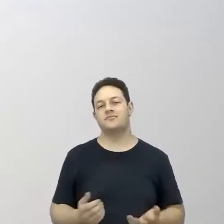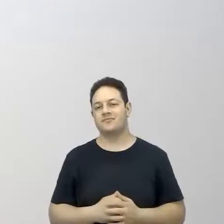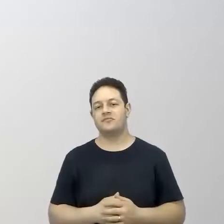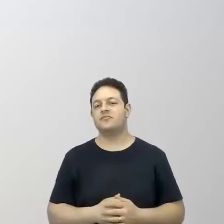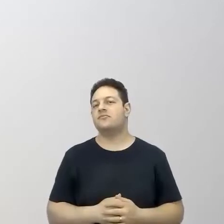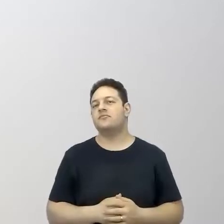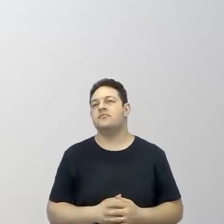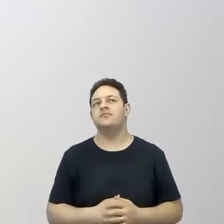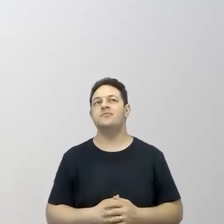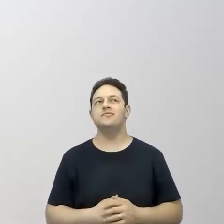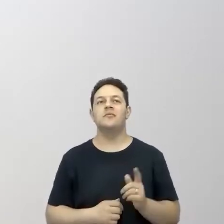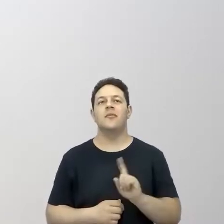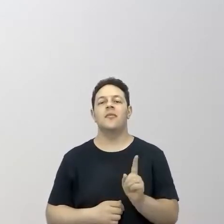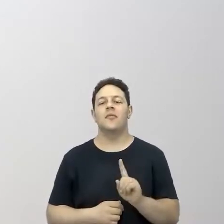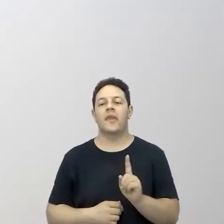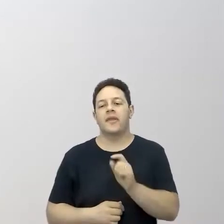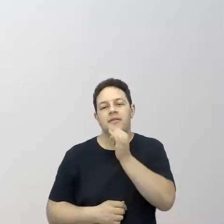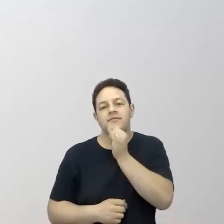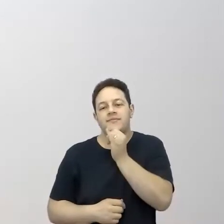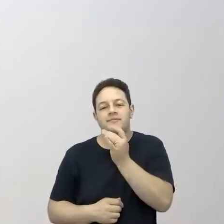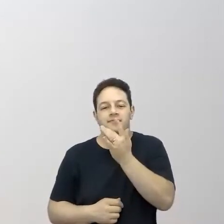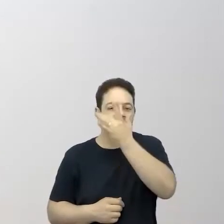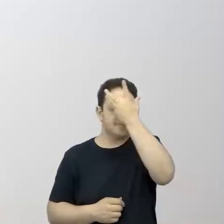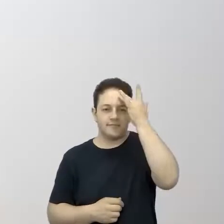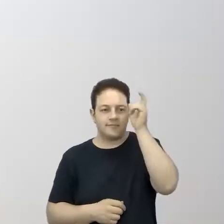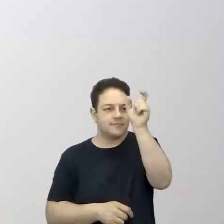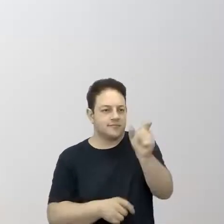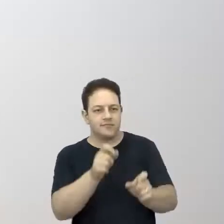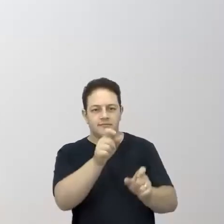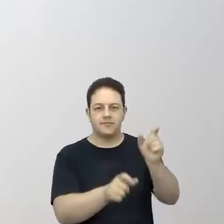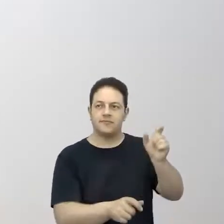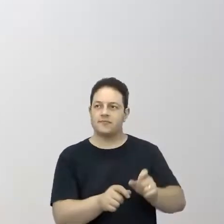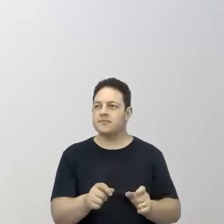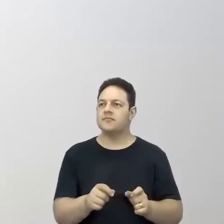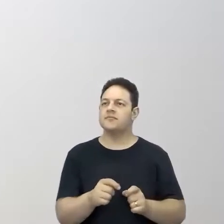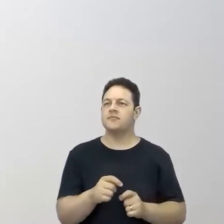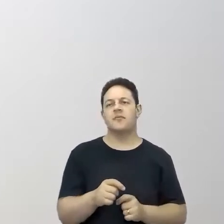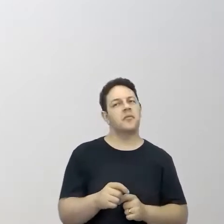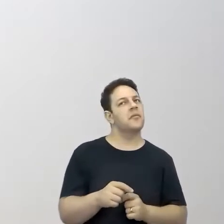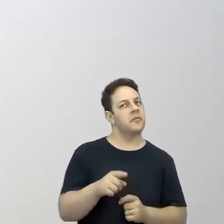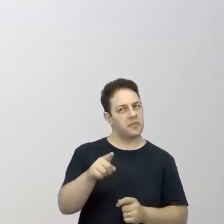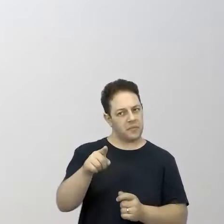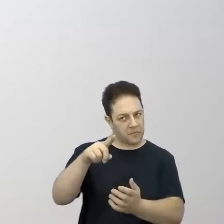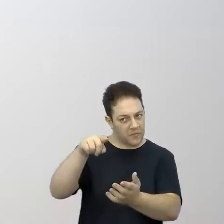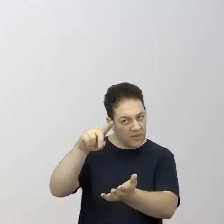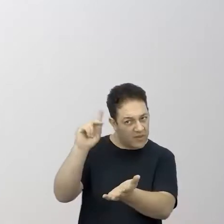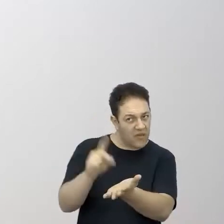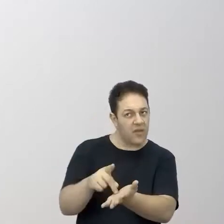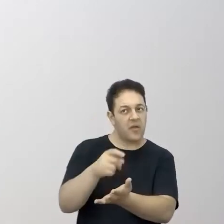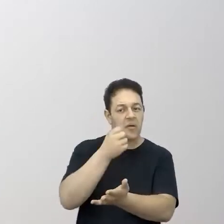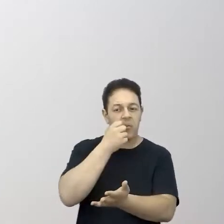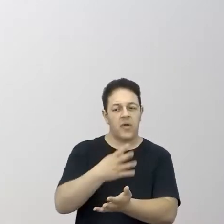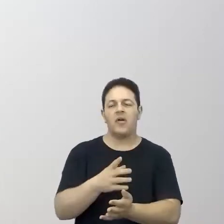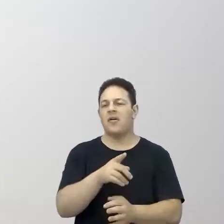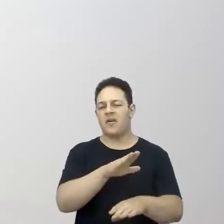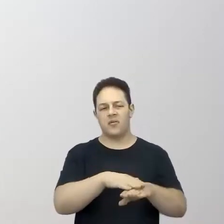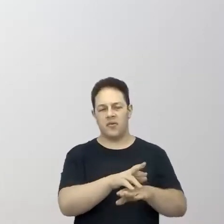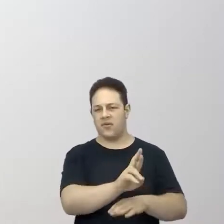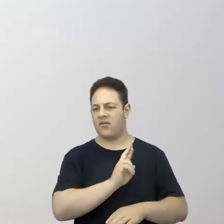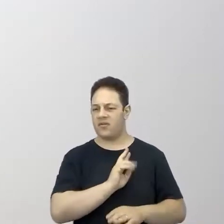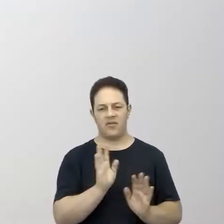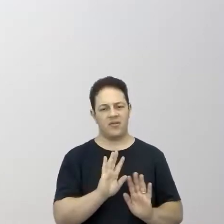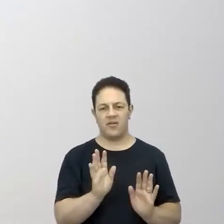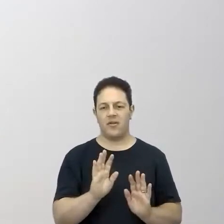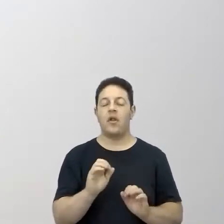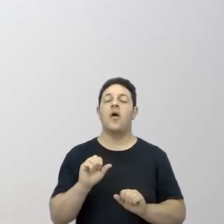das pessoas dizerem exatamente o que você está fazendo como uma verdade final, né? Mesmo porque essa ideia de mudança